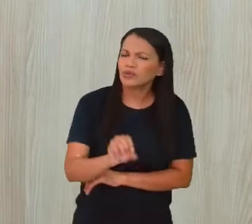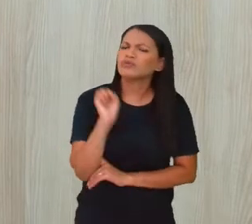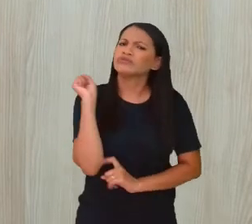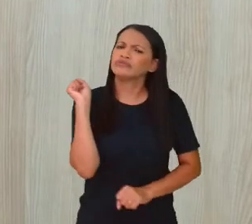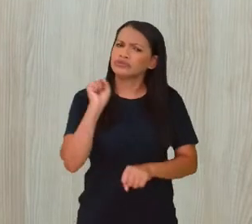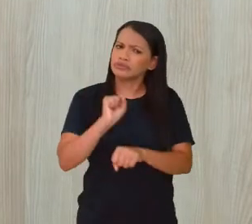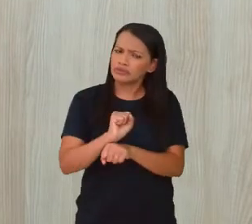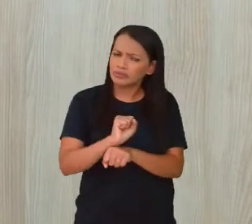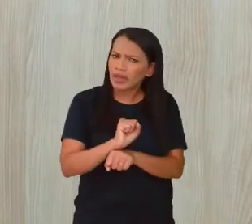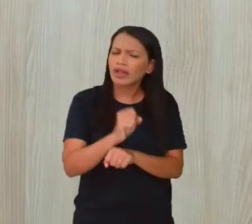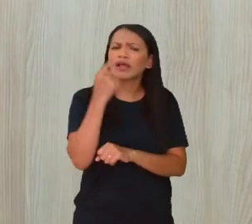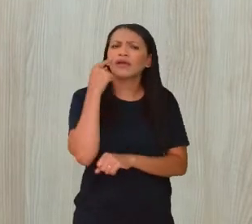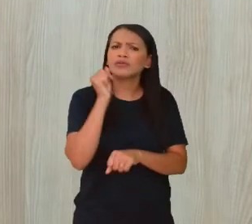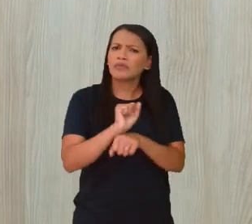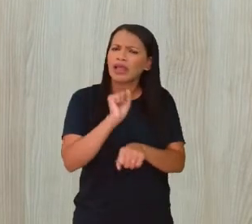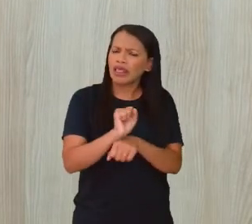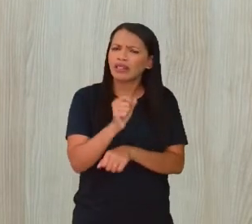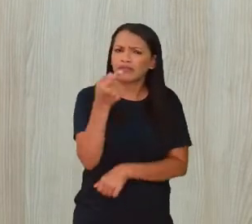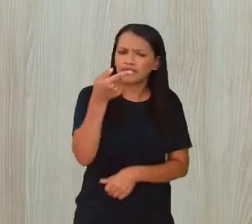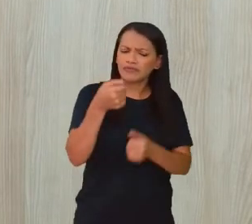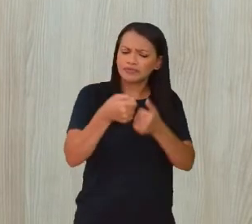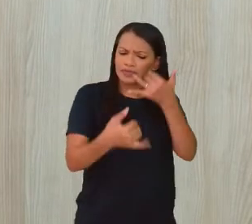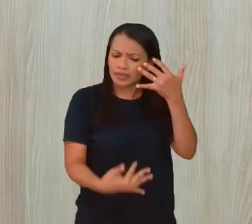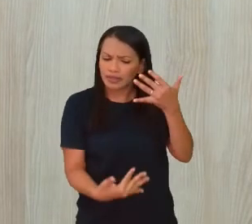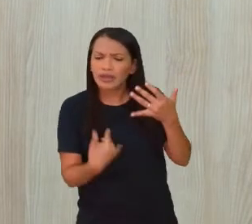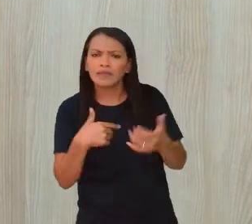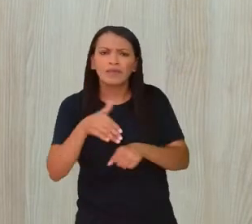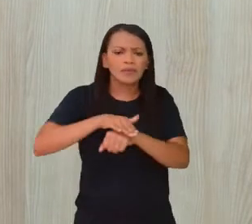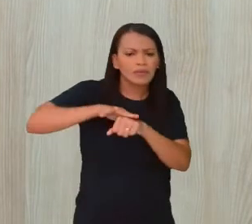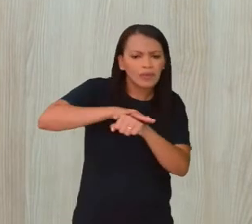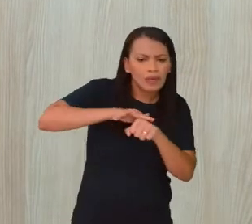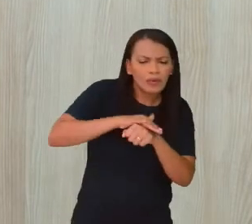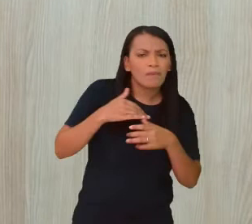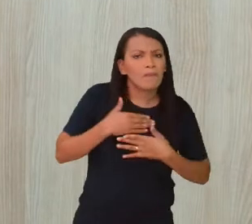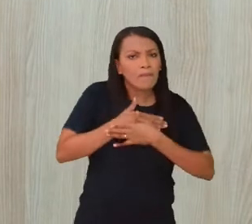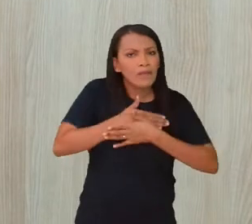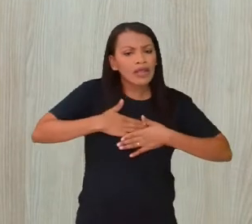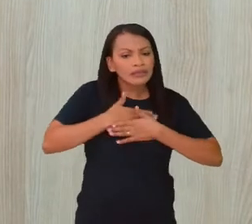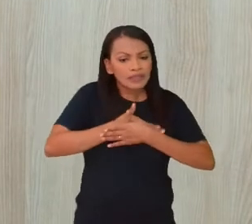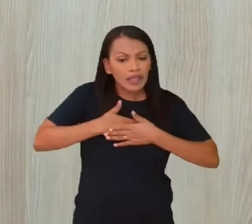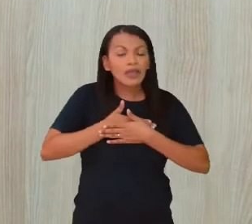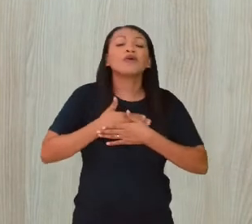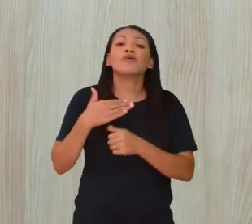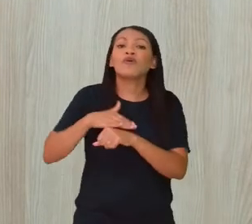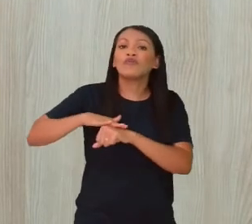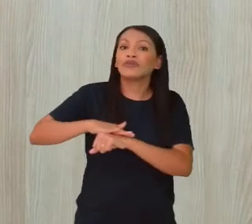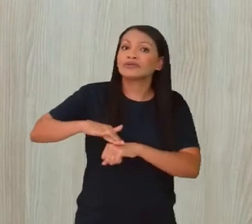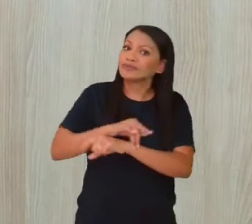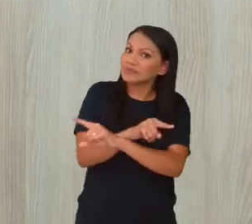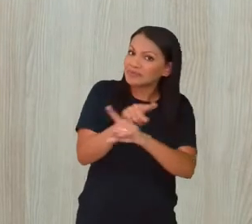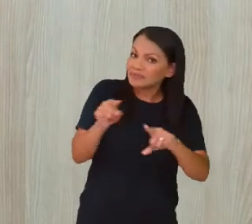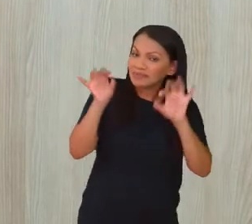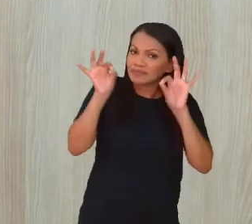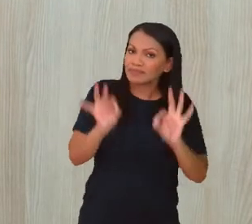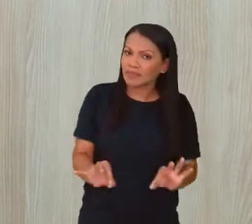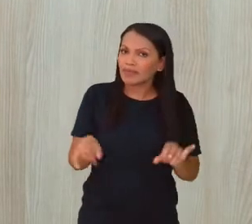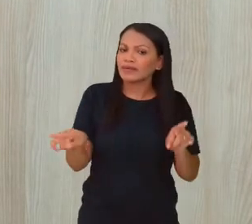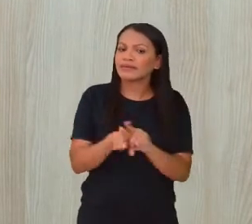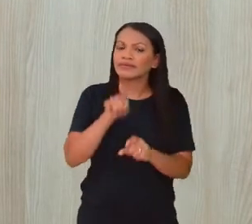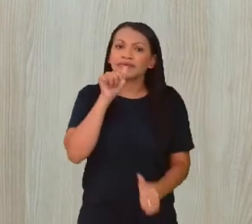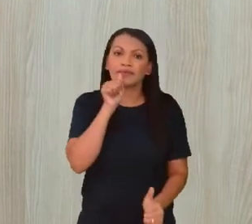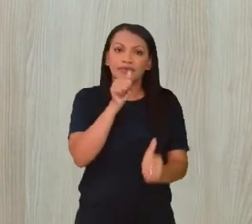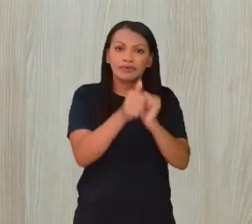coisa, comenta aqui, tá? Fala com a gente. A gente vai ter o maior prazer em conversar com vocês, tá certo? E esportes